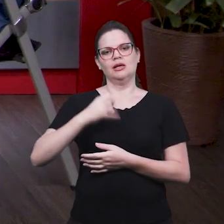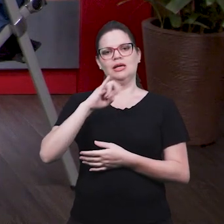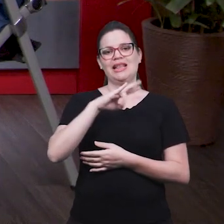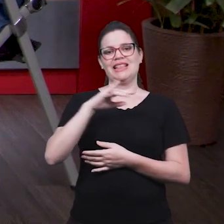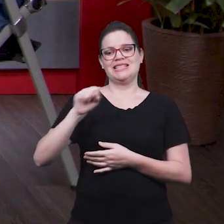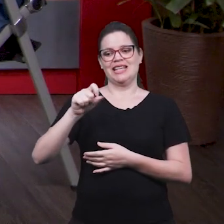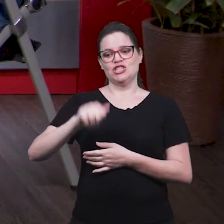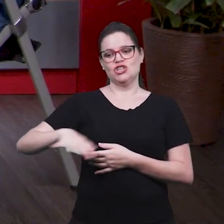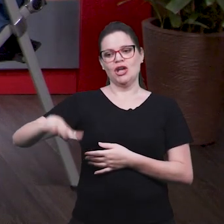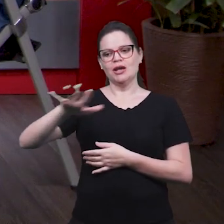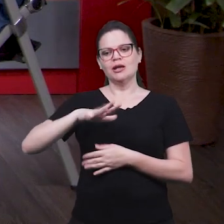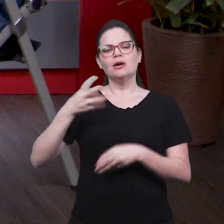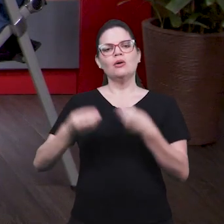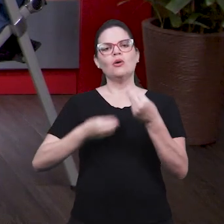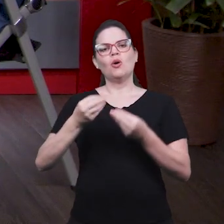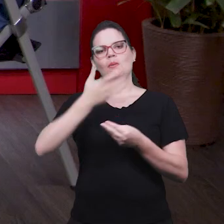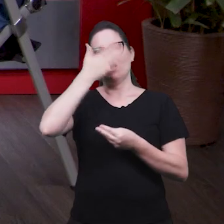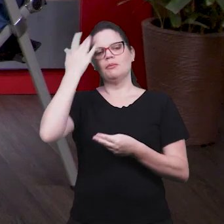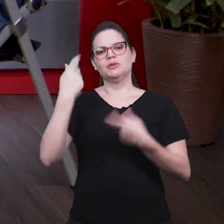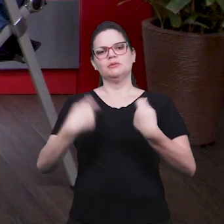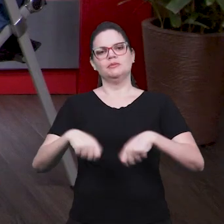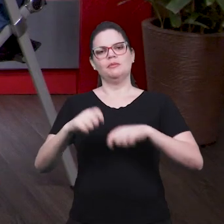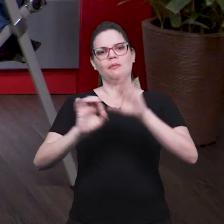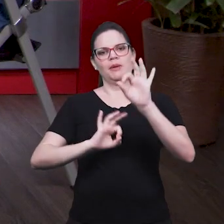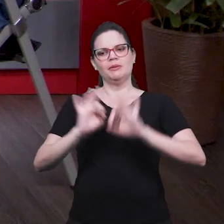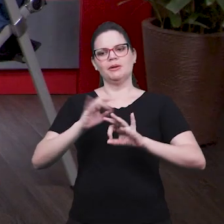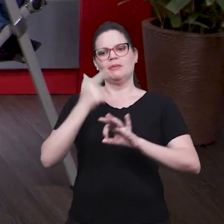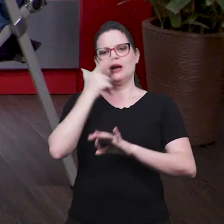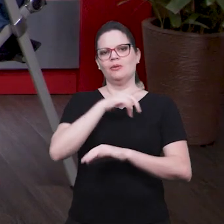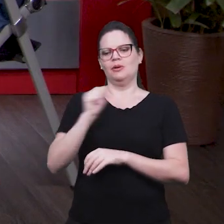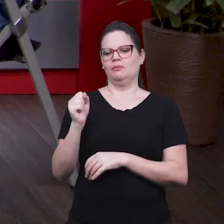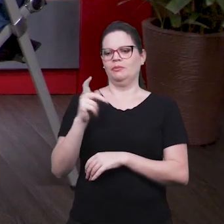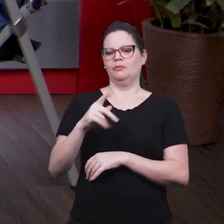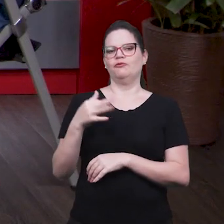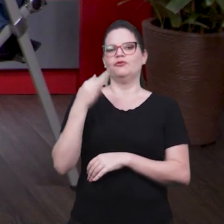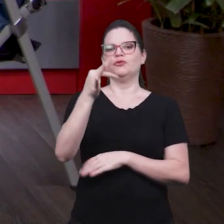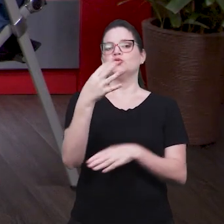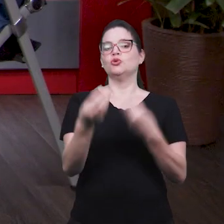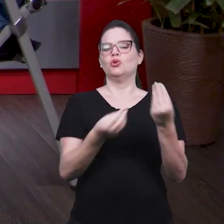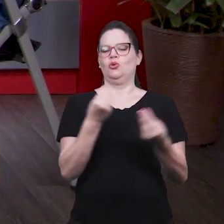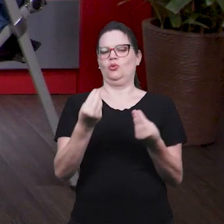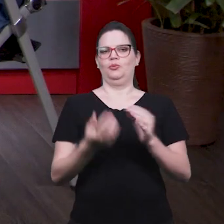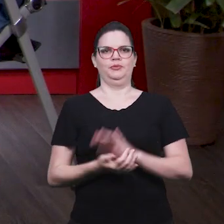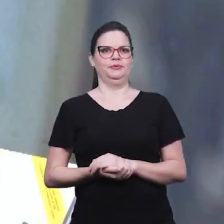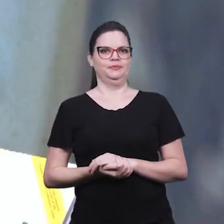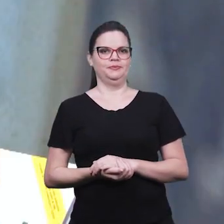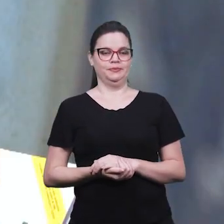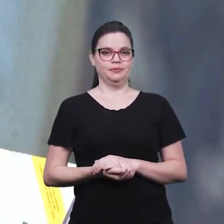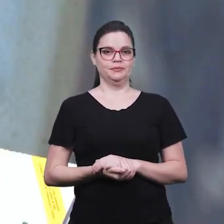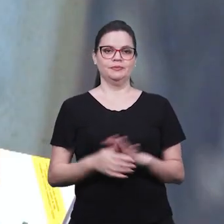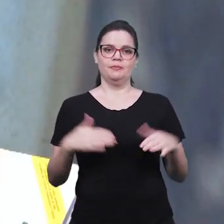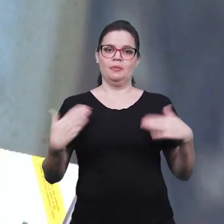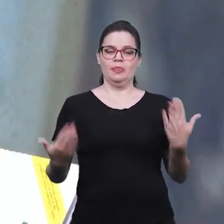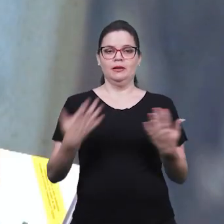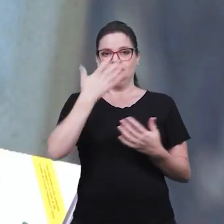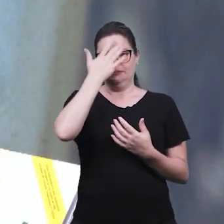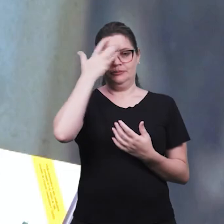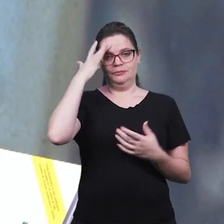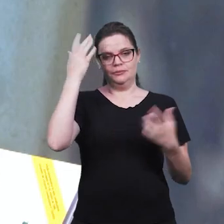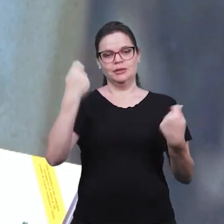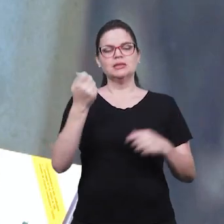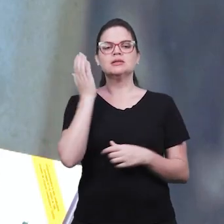geral da Previdência, como que a pessoa ela deve se preparar, né, para que ela possa ter direito a uma aposentadoria futuramente? Olha só,